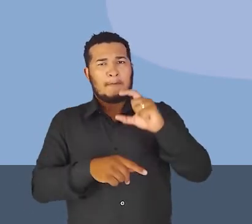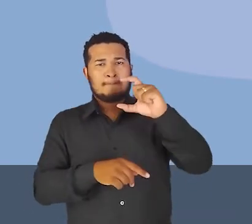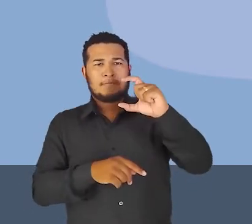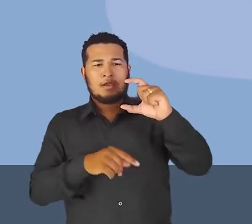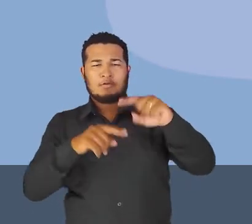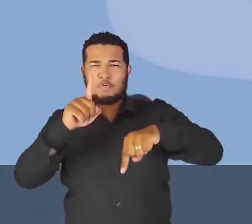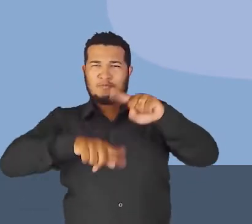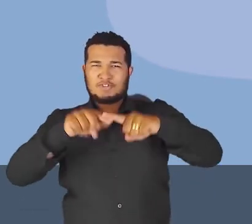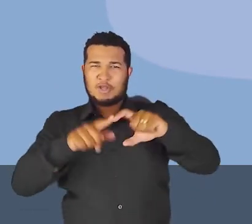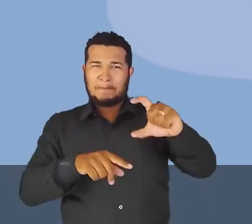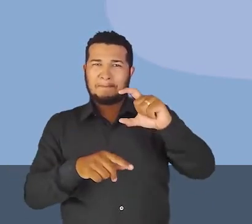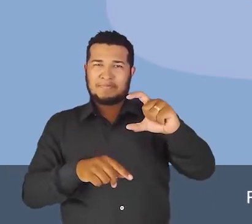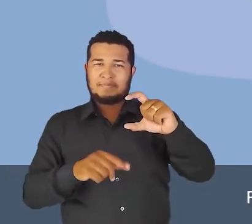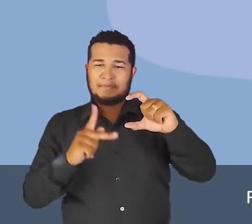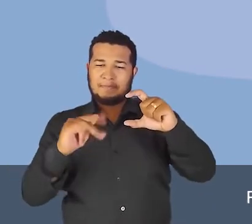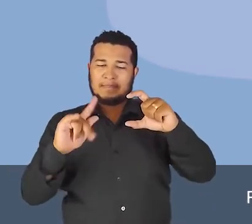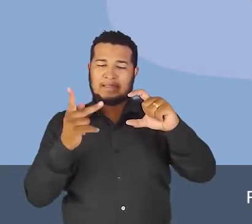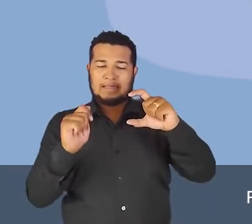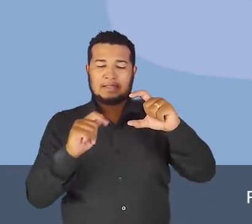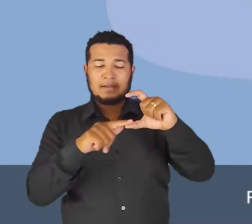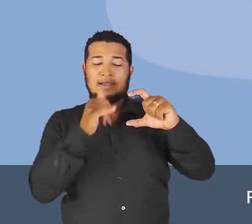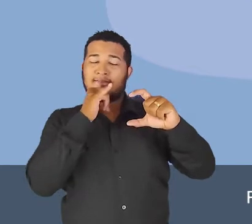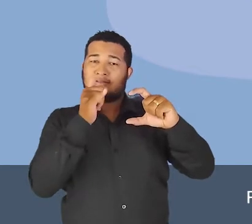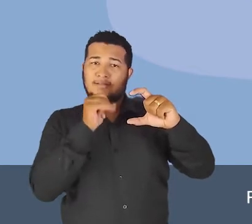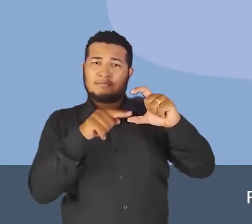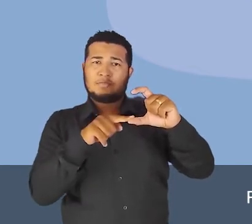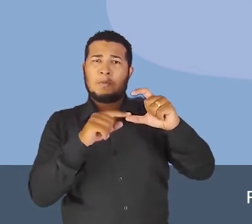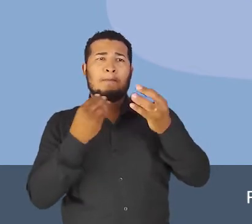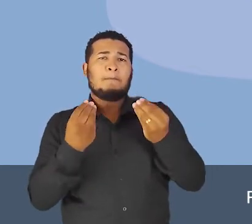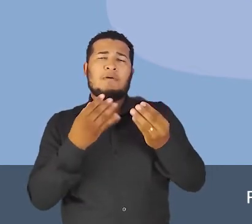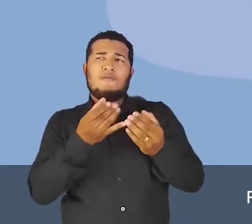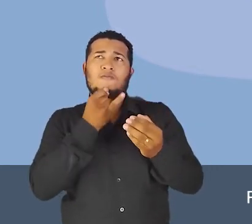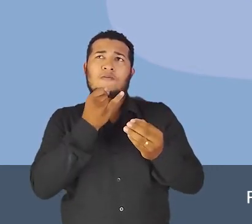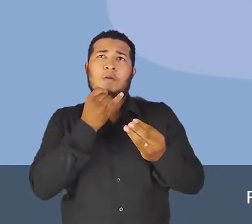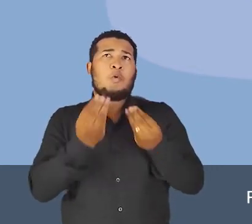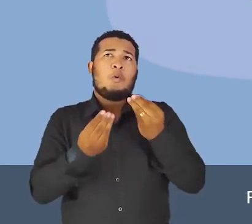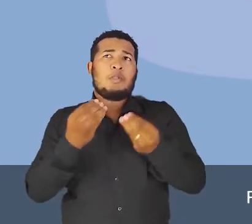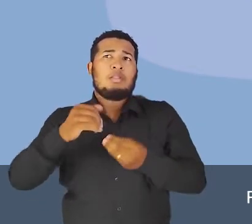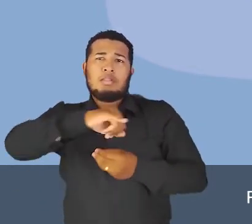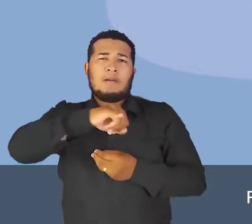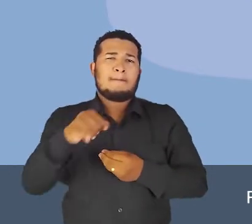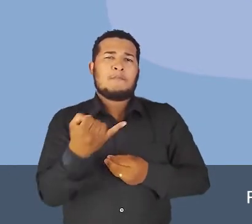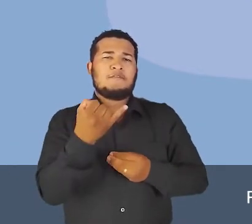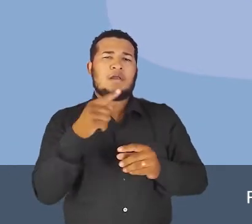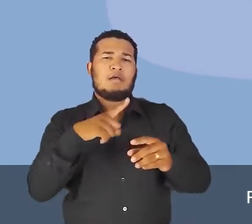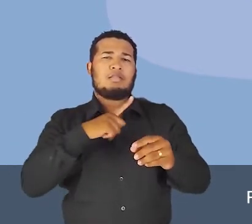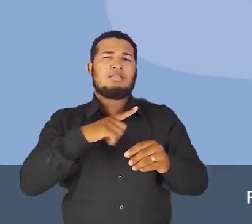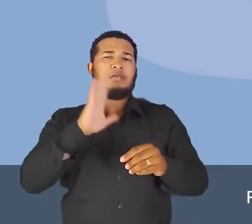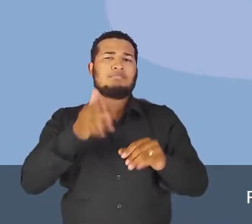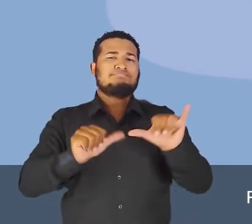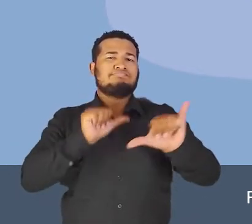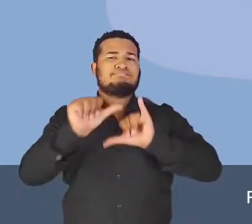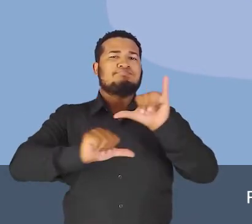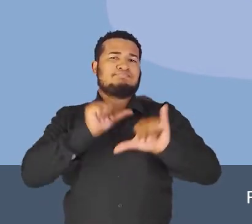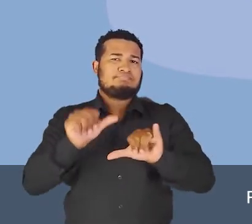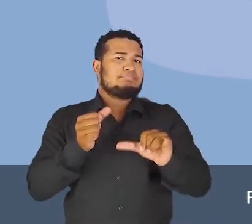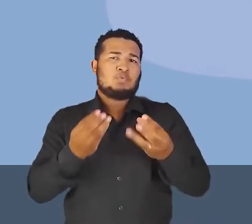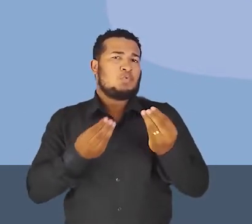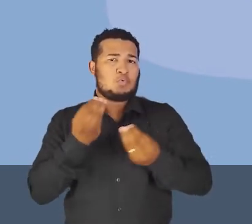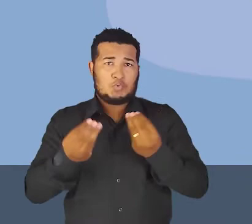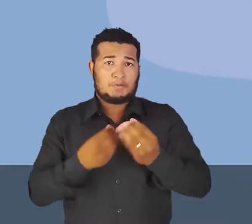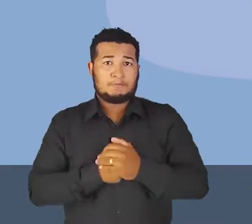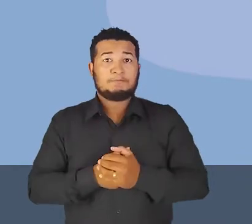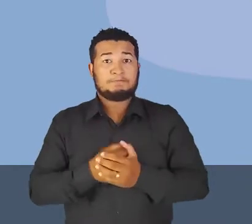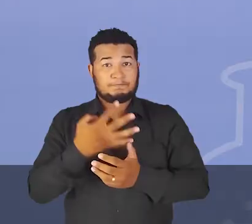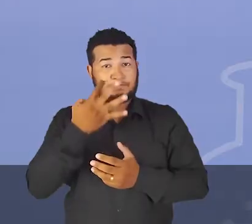é justamente isso. Por que não aproveitar essa corrente elétrica que é gerada das reações de oxirredução?